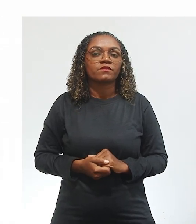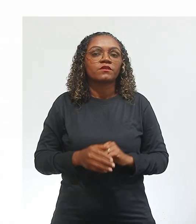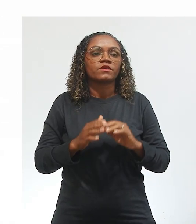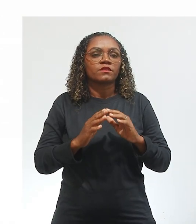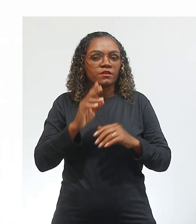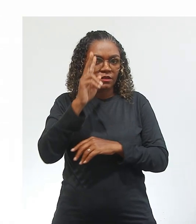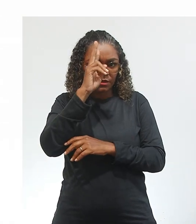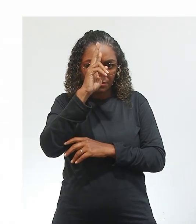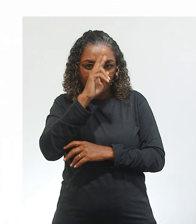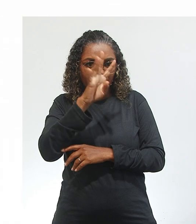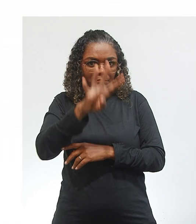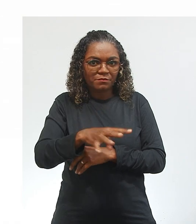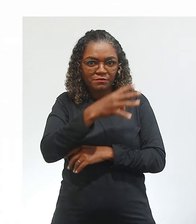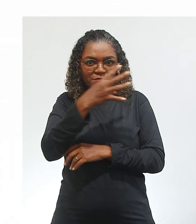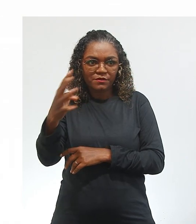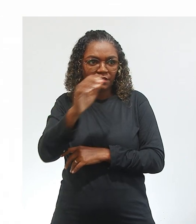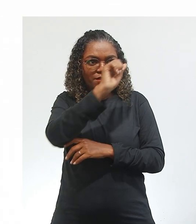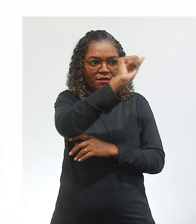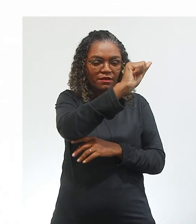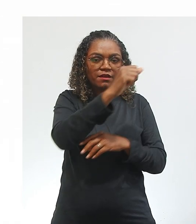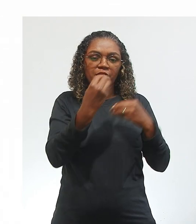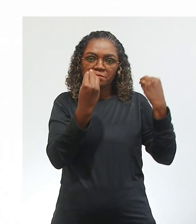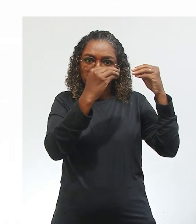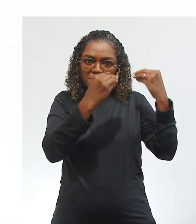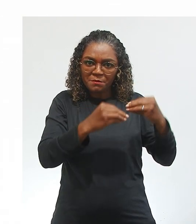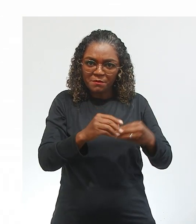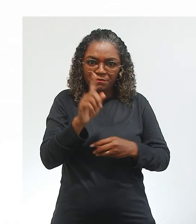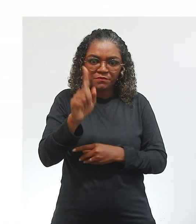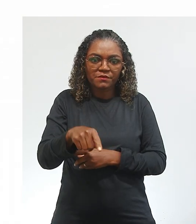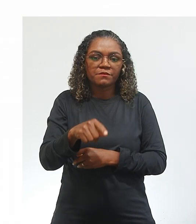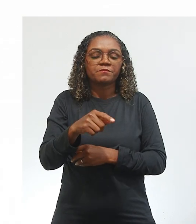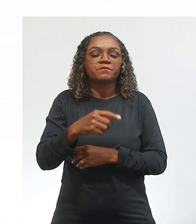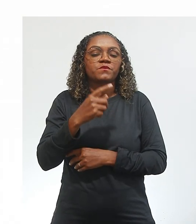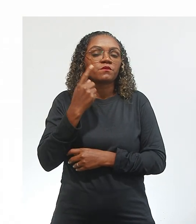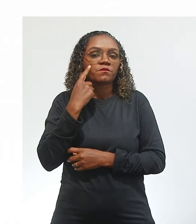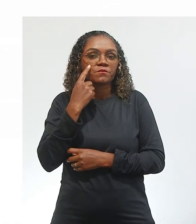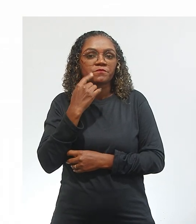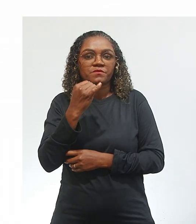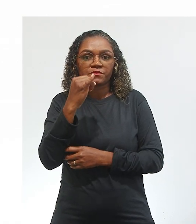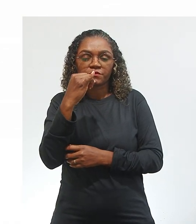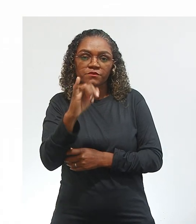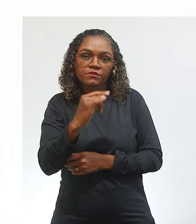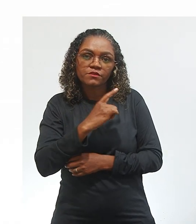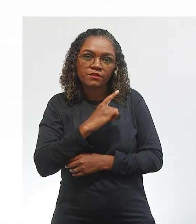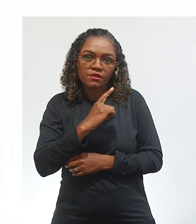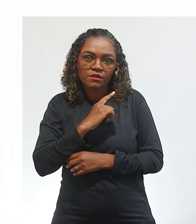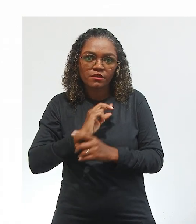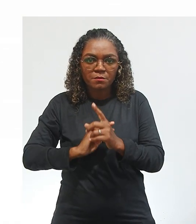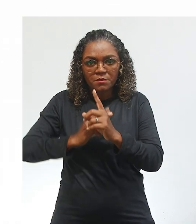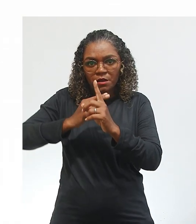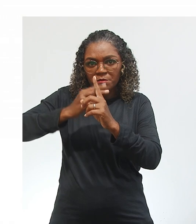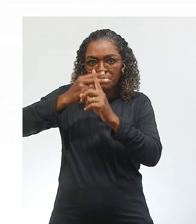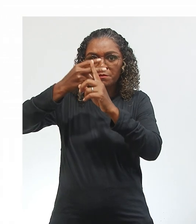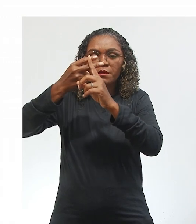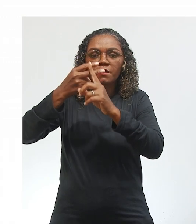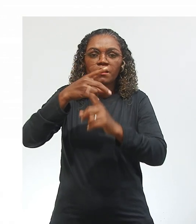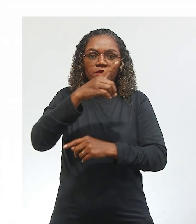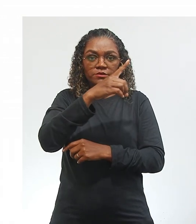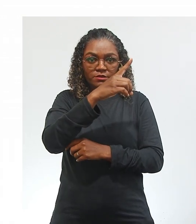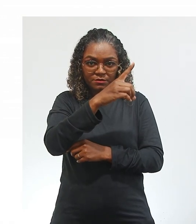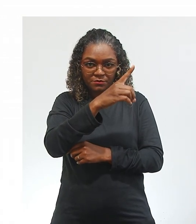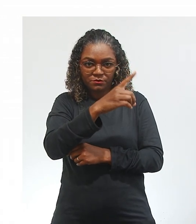seria isso? A mesma coisa, se está aumentando, se essas contas aqui são lá do meu ativo, se está aumentando a